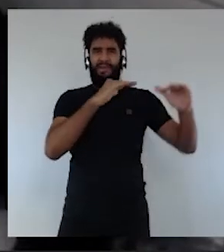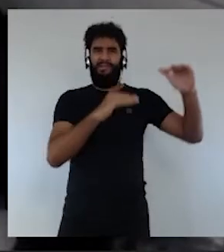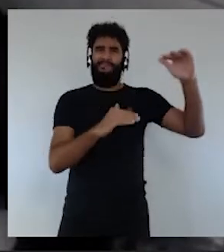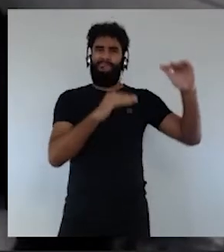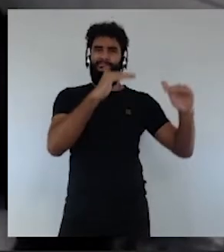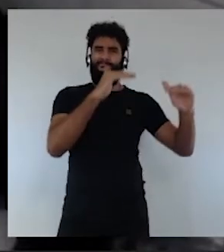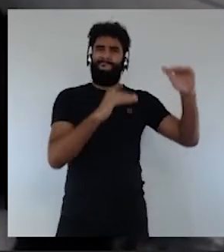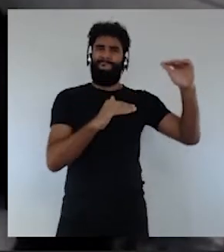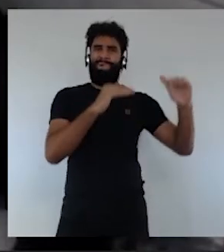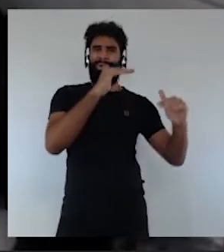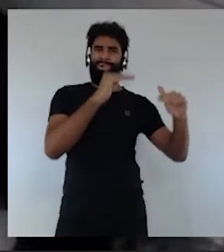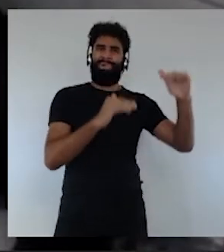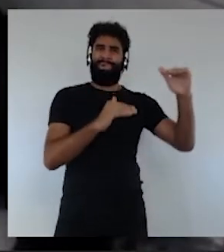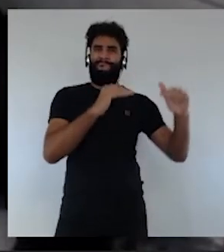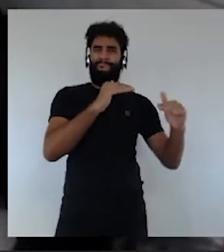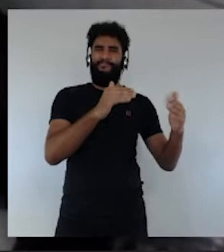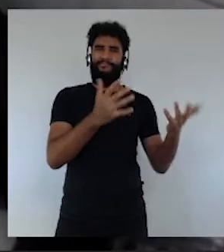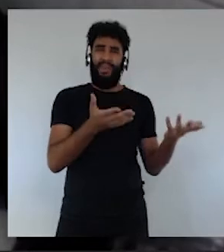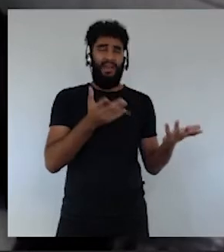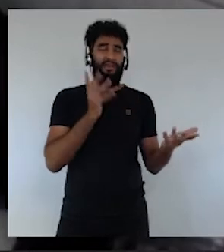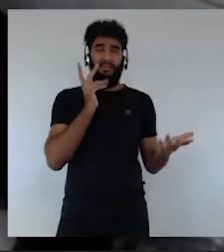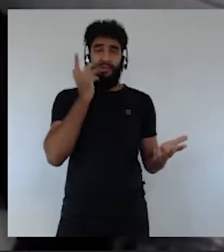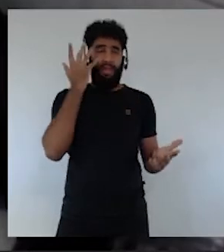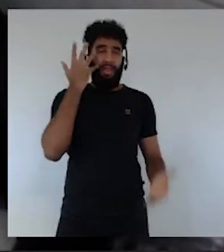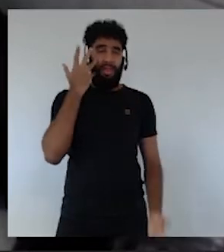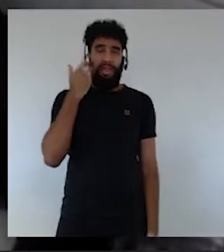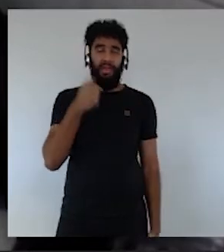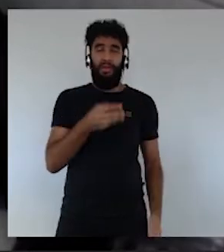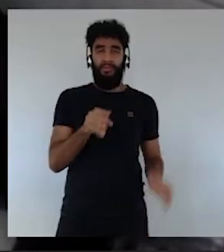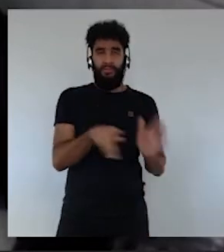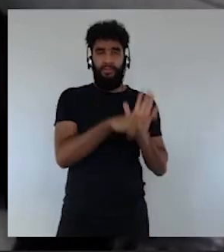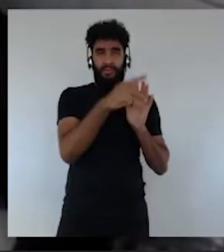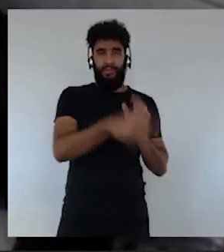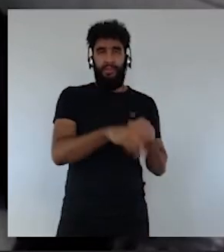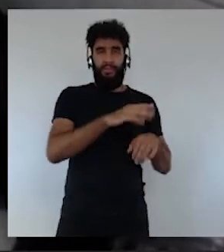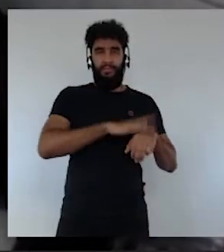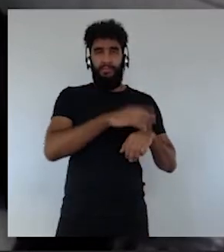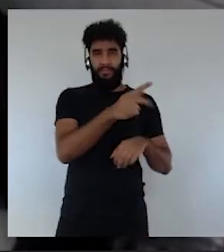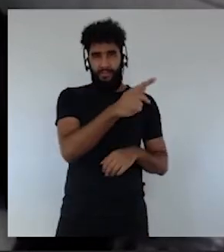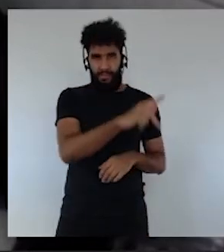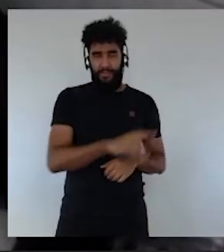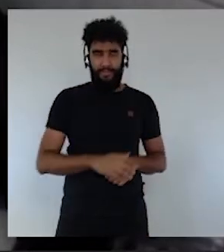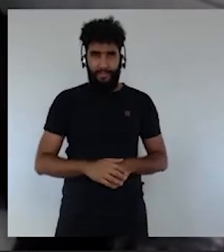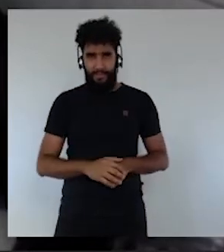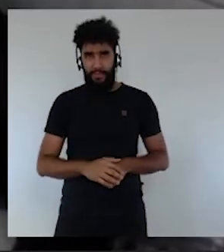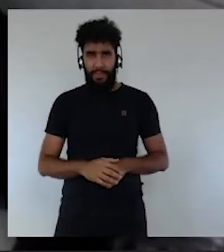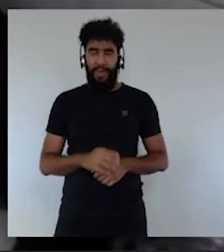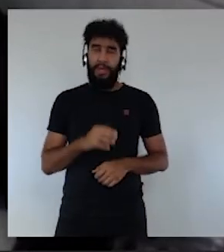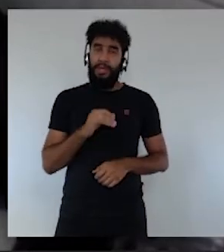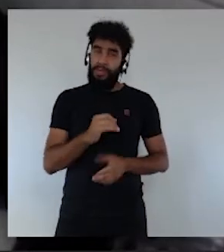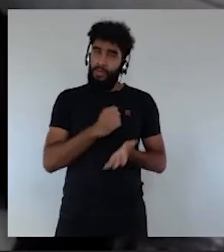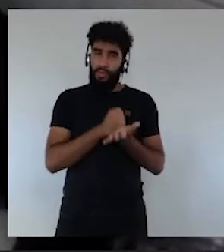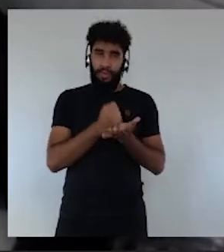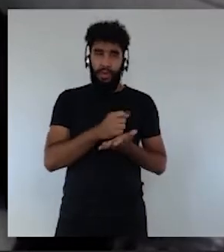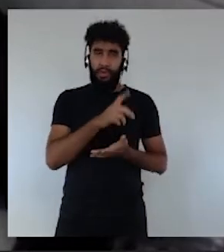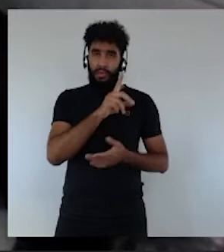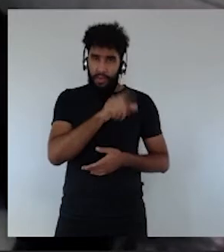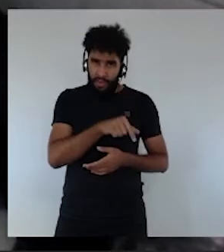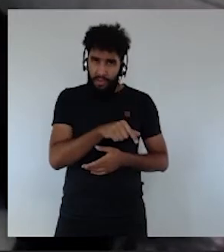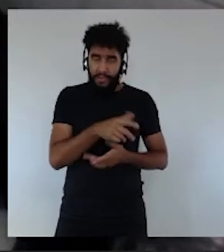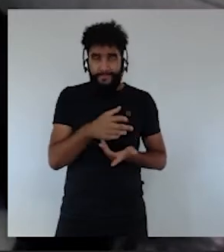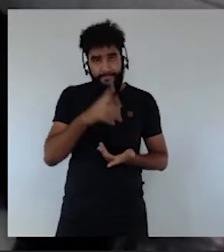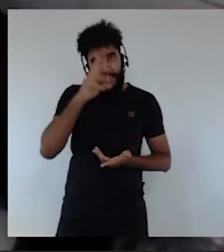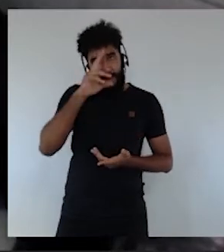faz parte da própria alha inicial. O contrato assim foi firmado. Se o contrato assim foi firmado, lembrando